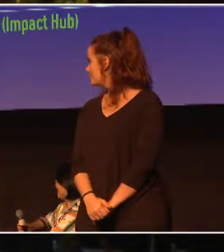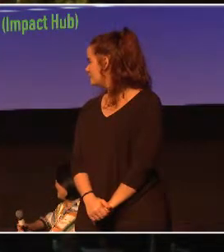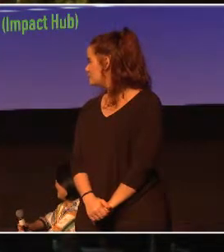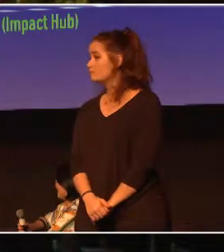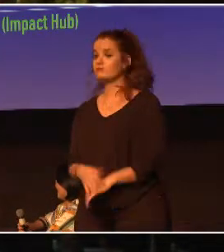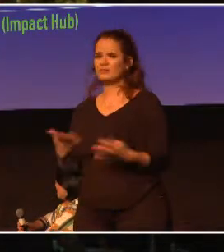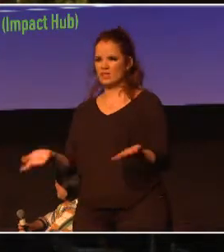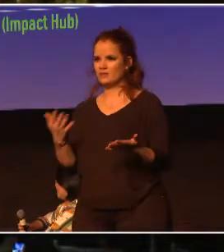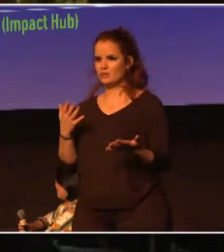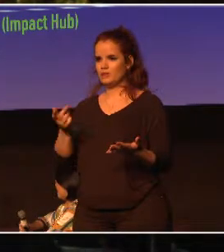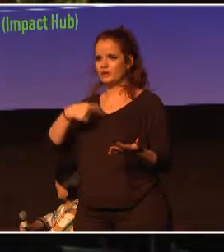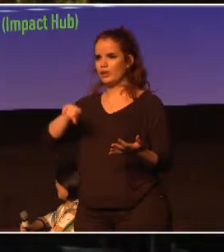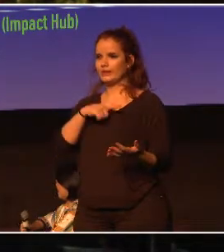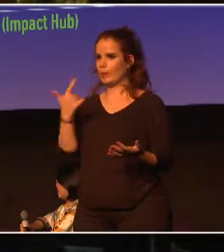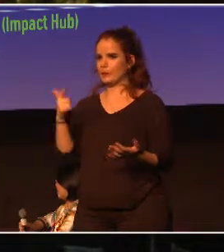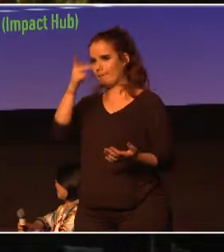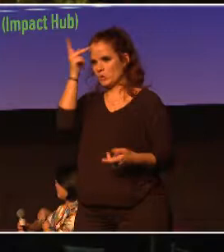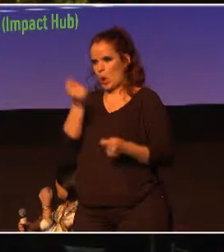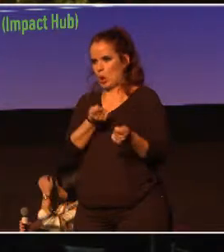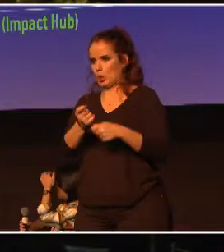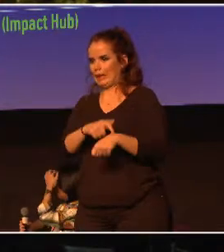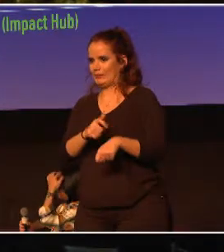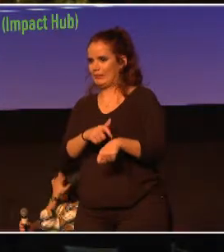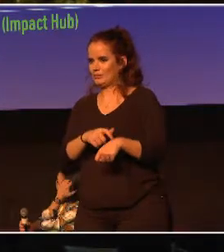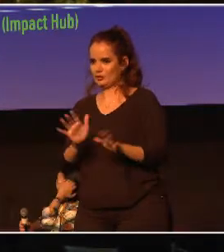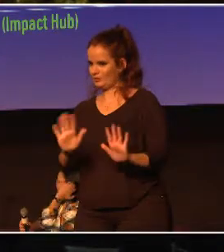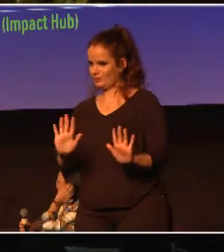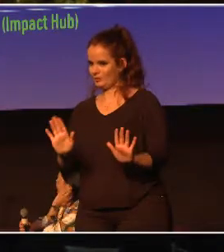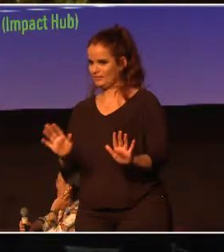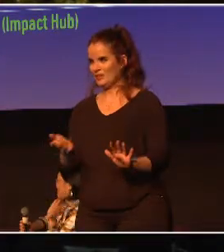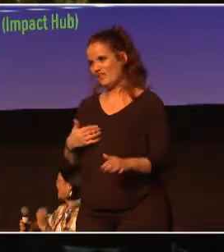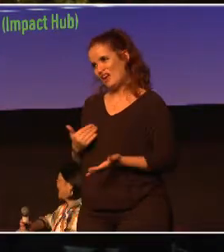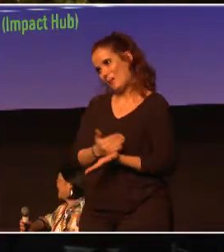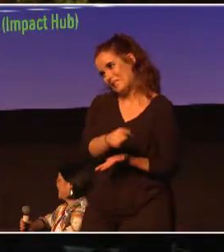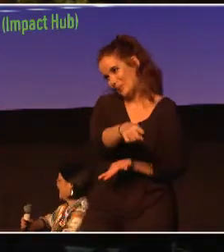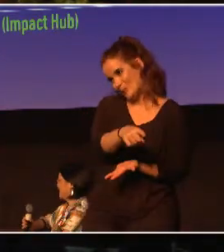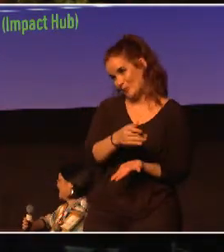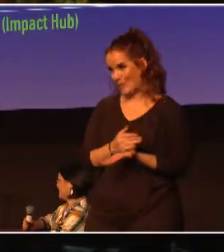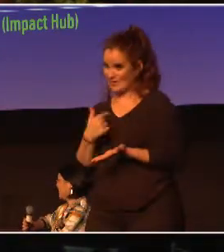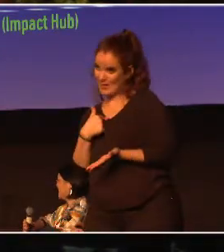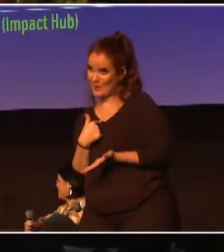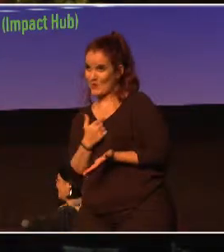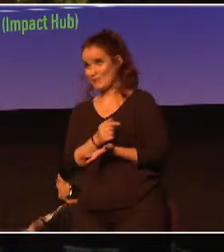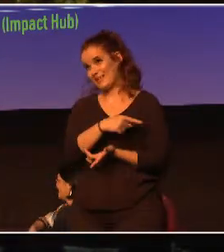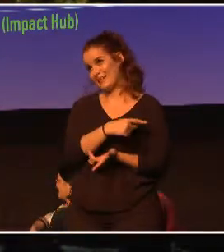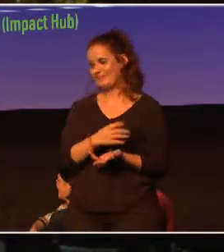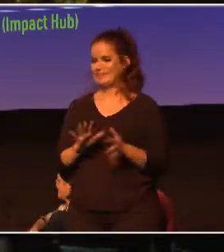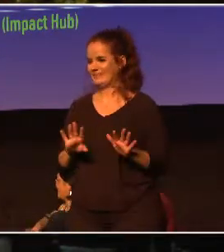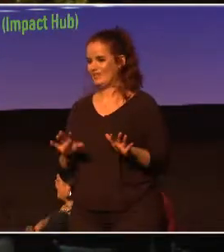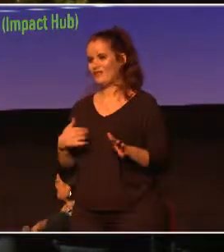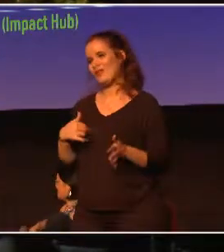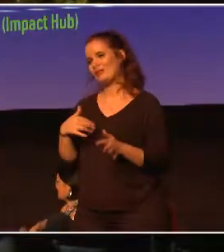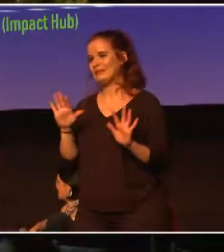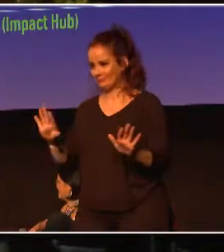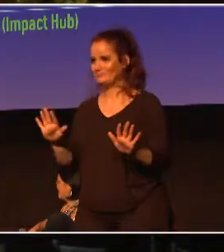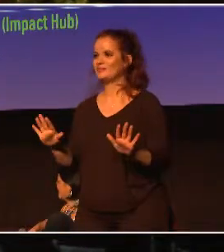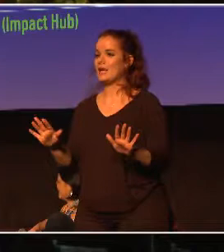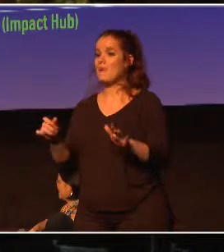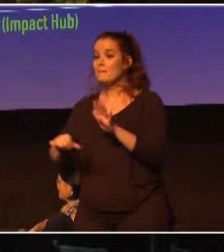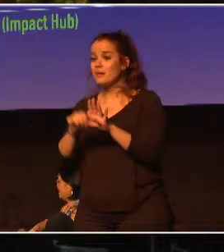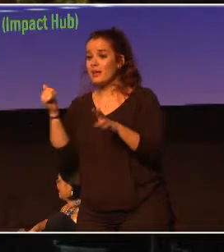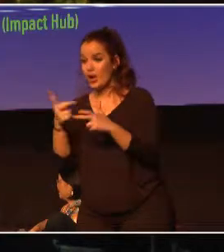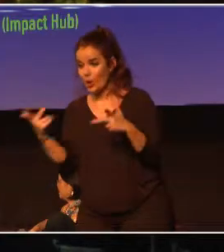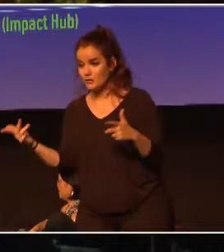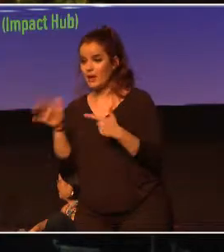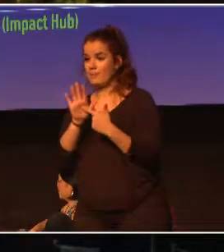A gente não vai ser moderado, aí a gente está tão desacostumado que você fala assim, você começa? Aí, então, só começando, a primeira coisa que a gente vai fazer é